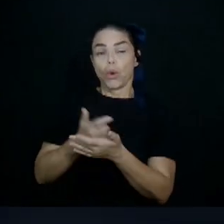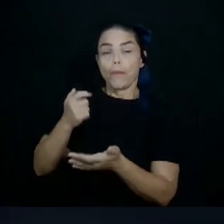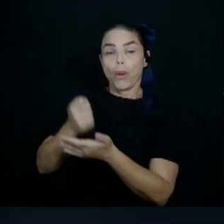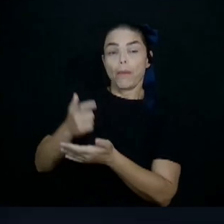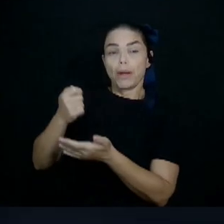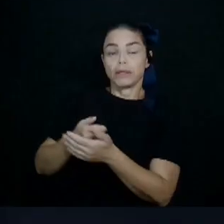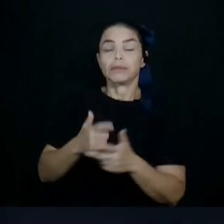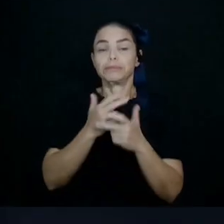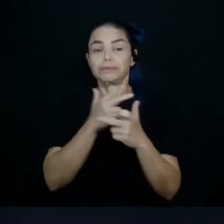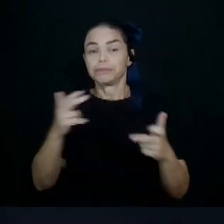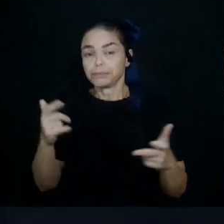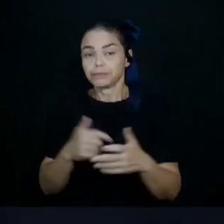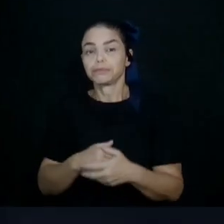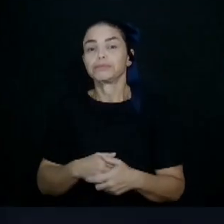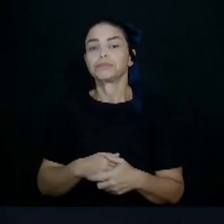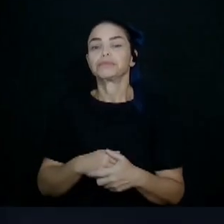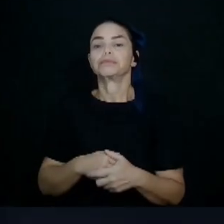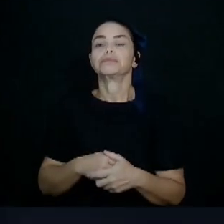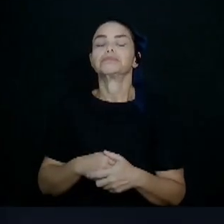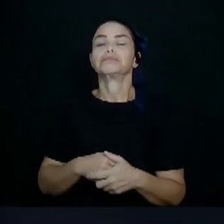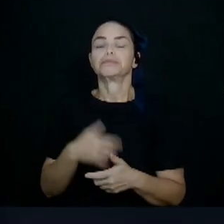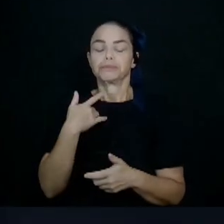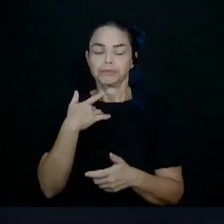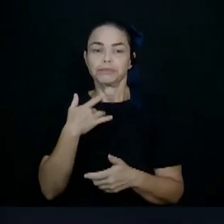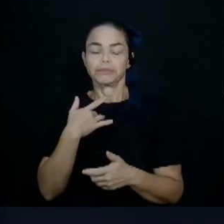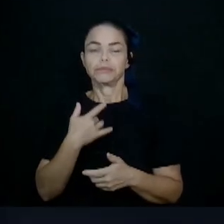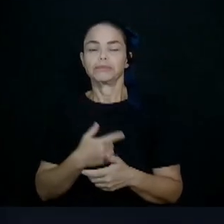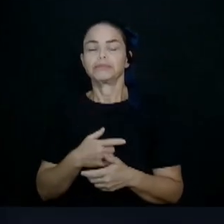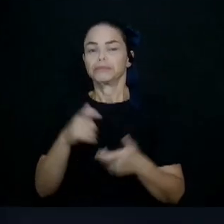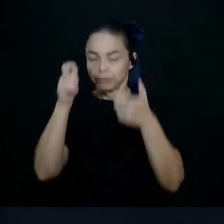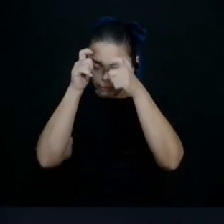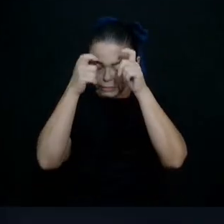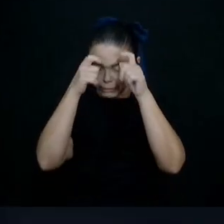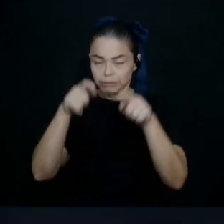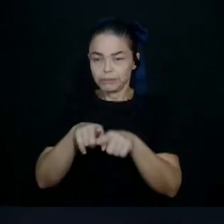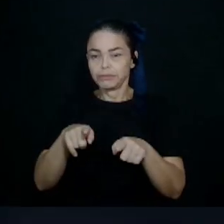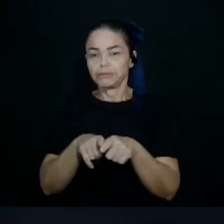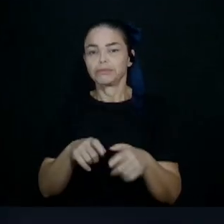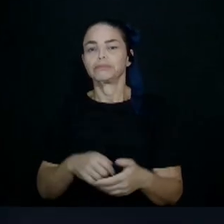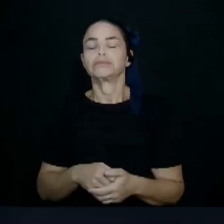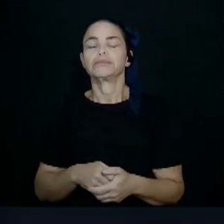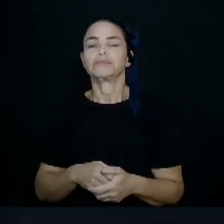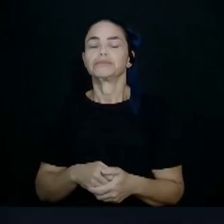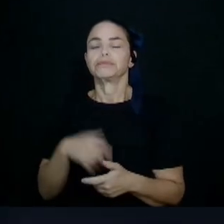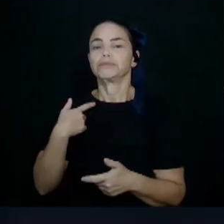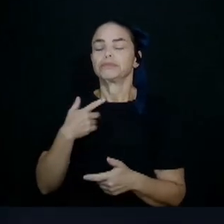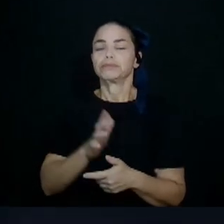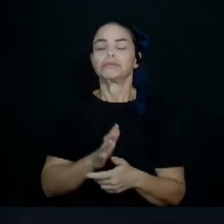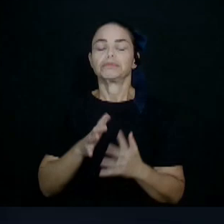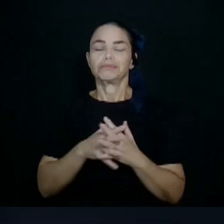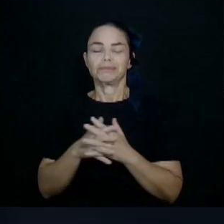coisas, né? Tem gente que tem. Isso também é um transtorno e isso pode, de repente,